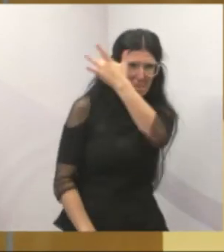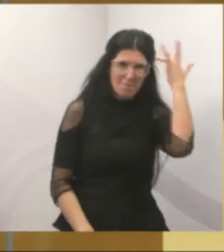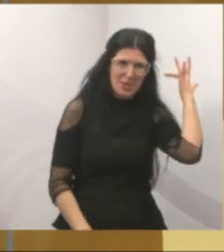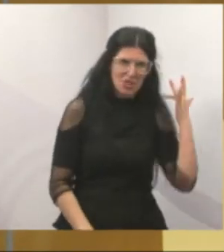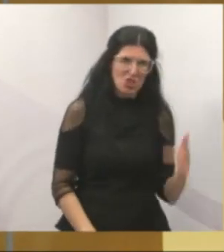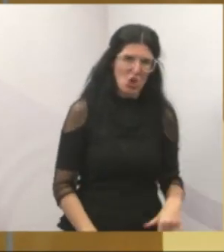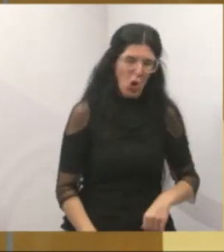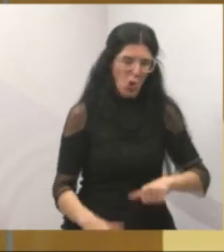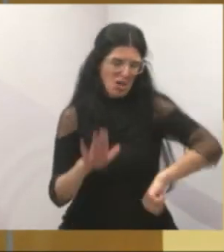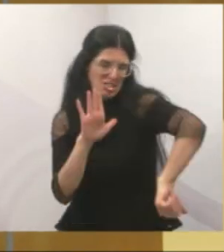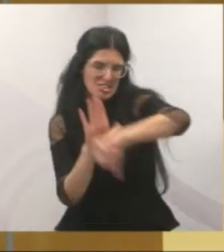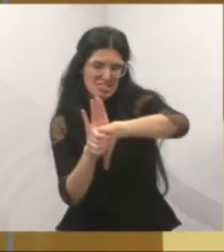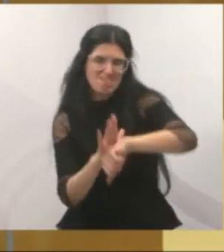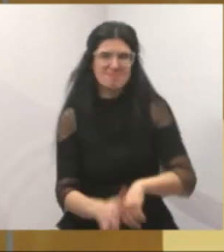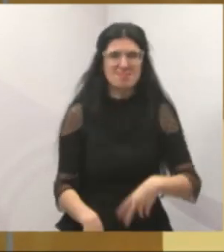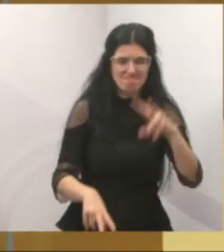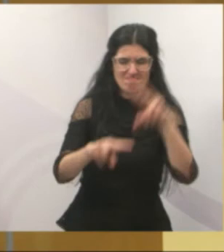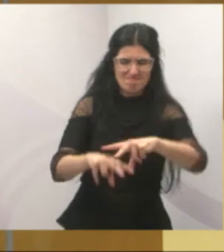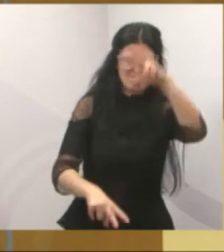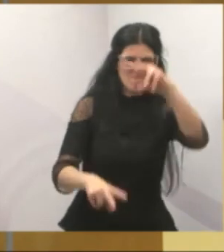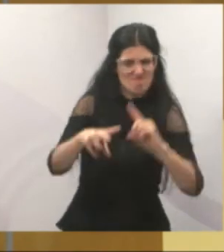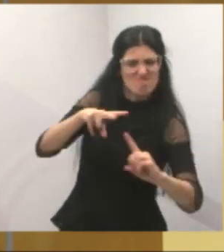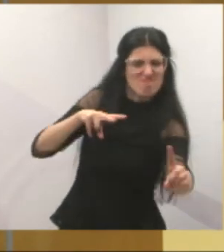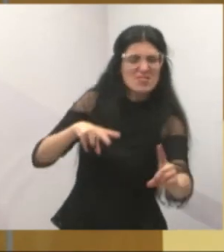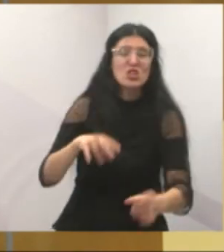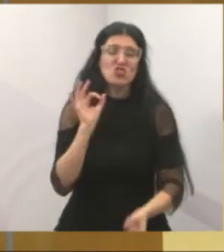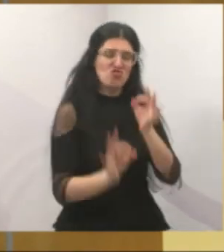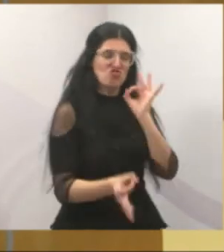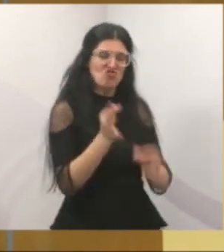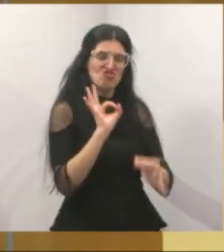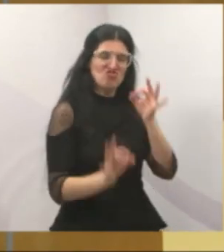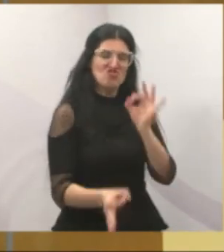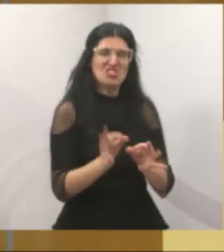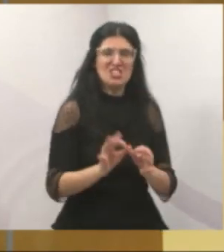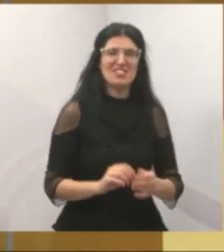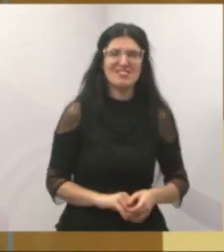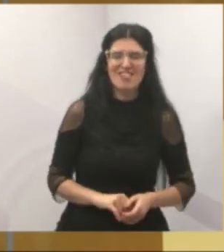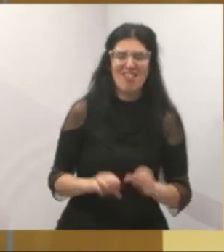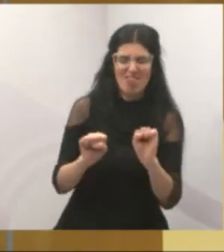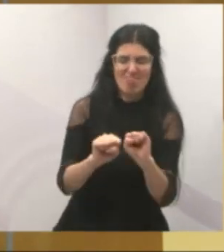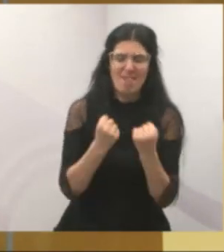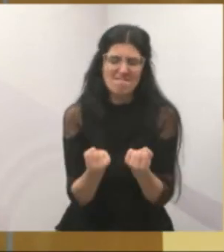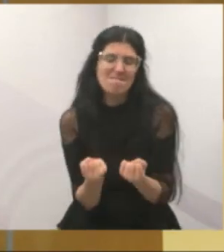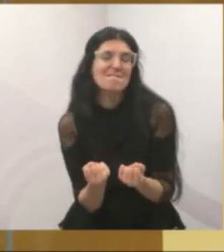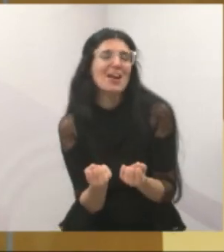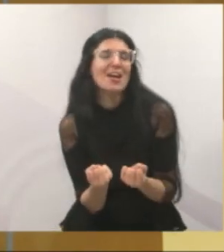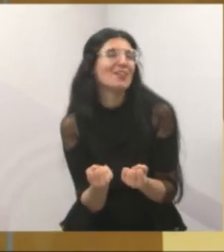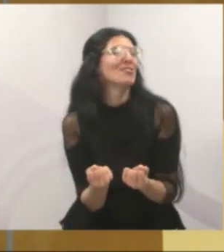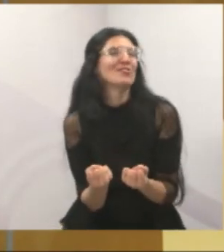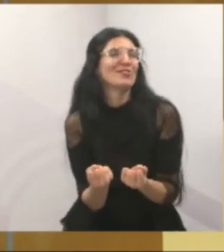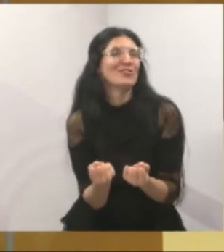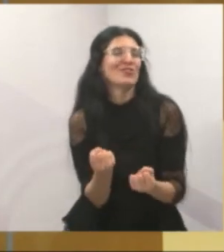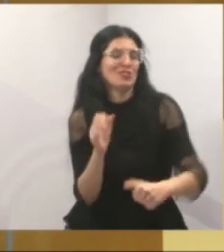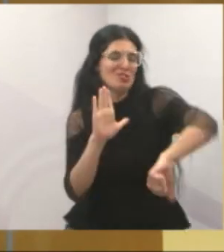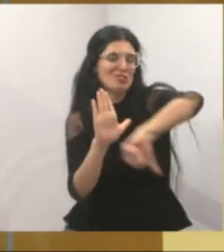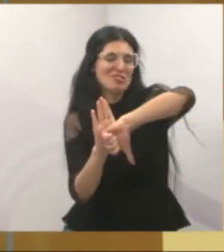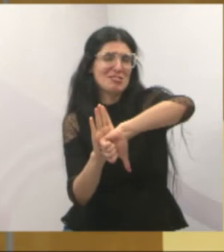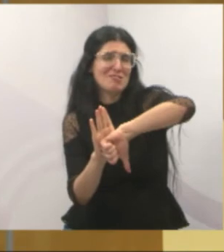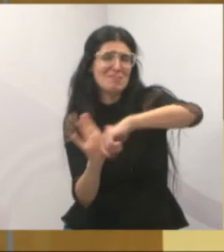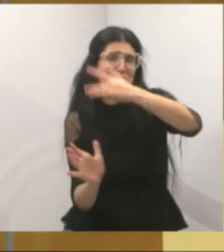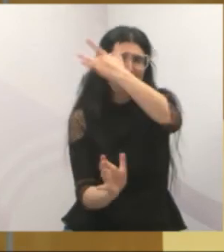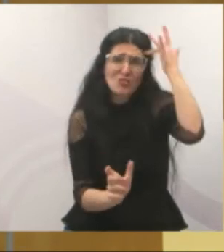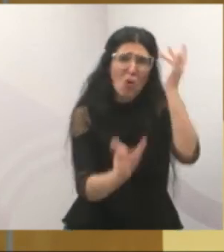parte. É mal pensar que a política, só a corrupção está na política. Só para terminar, senhor presidente. E aí,